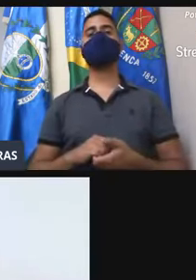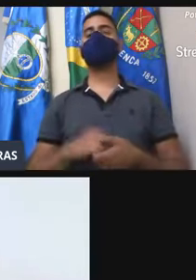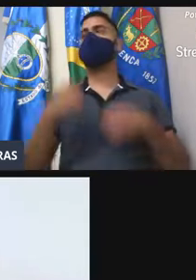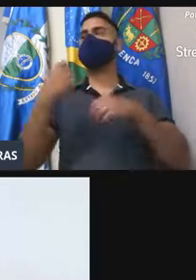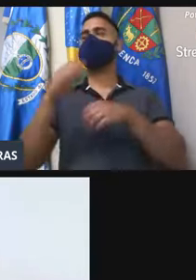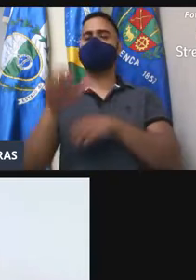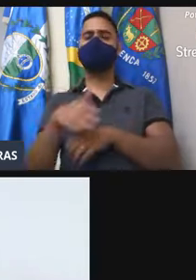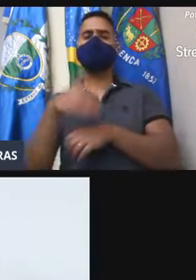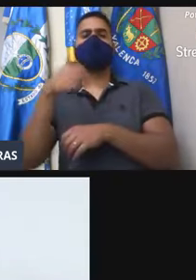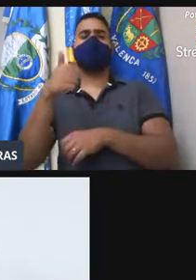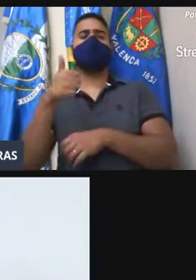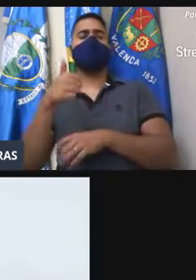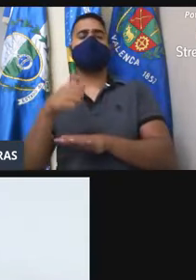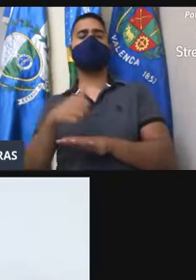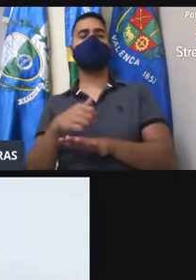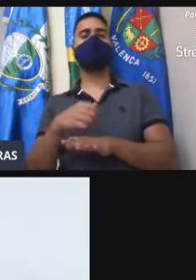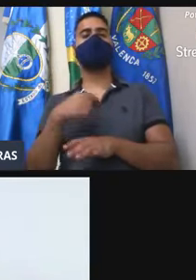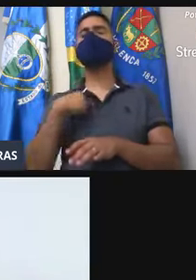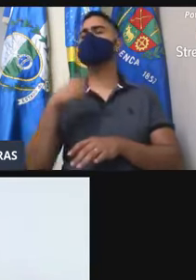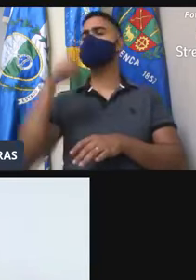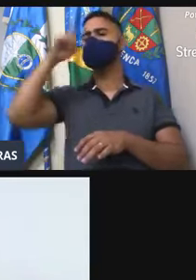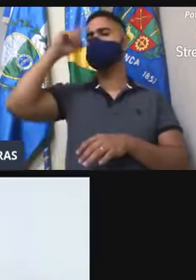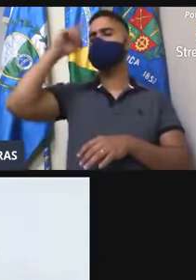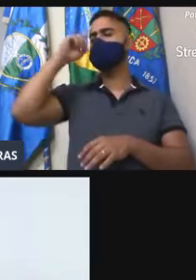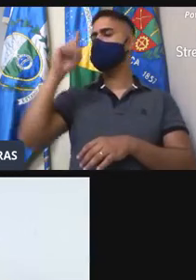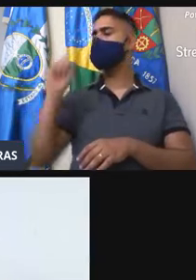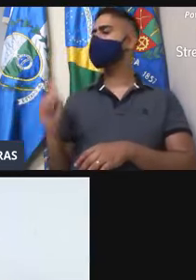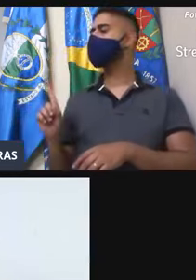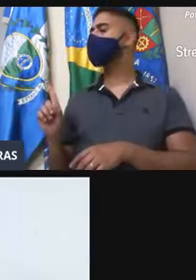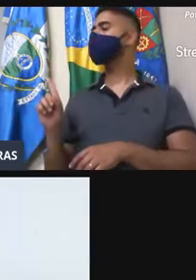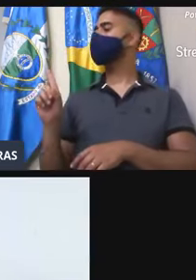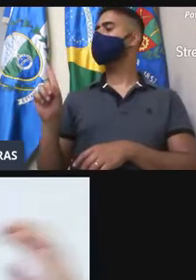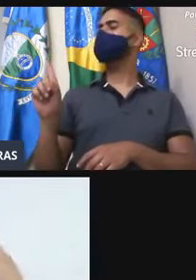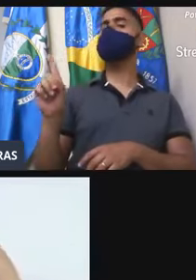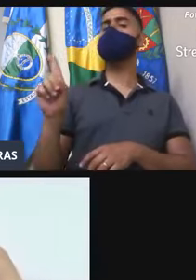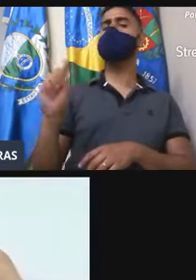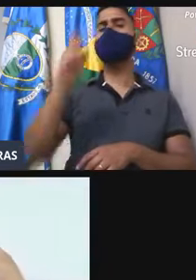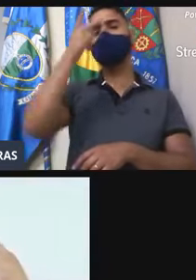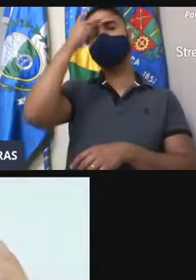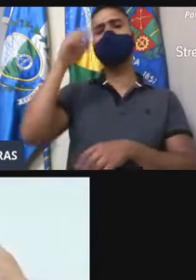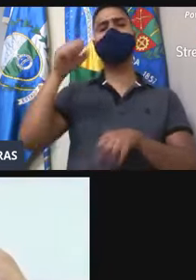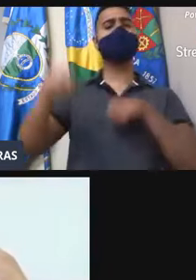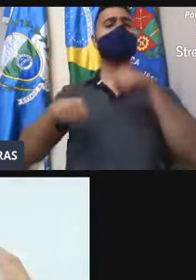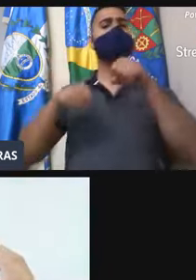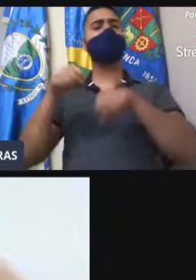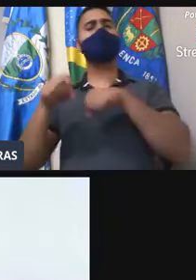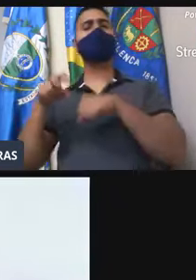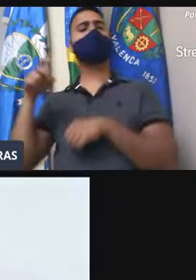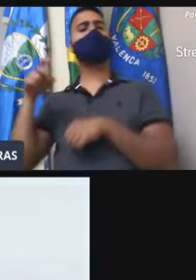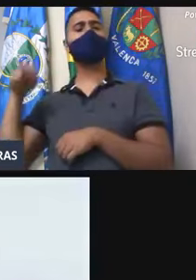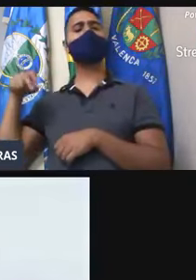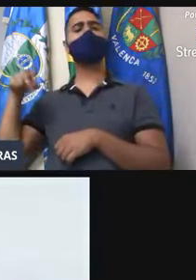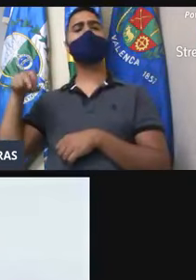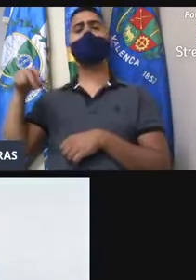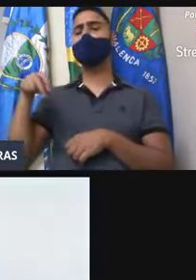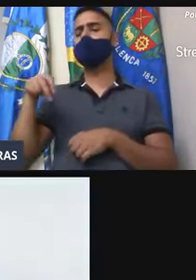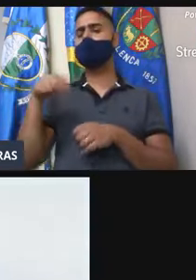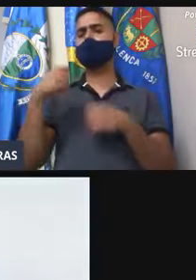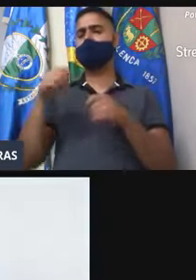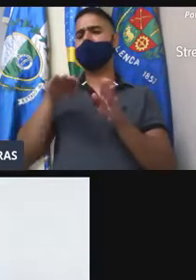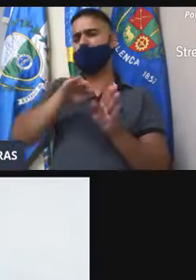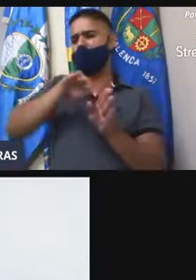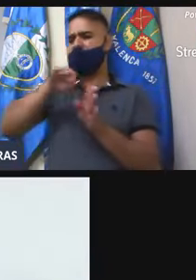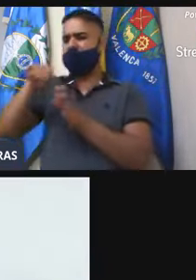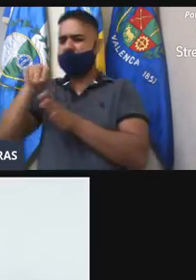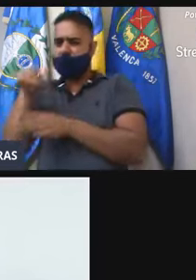precisa melhorar. E eu tenho vindo, todo dia eu passo ali, eu vejo as pessoas ou pedalando ou caminhando, às vezes tem que passar no cantinho ali